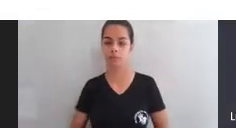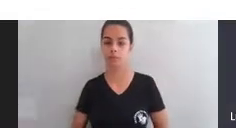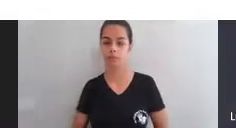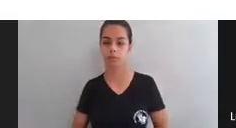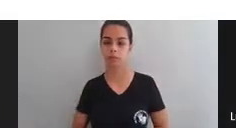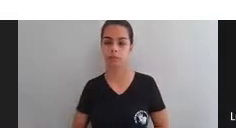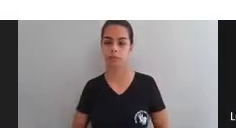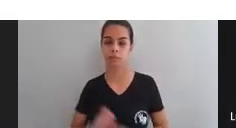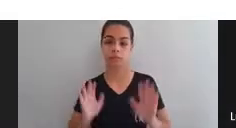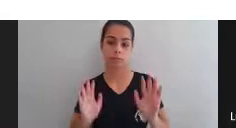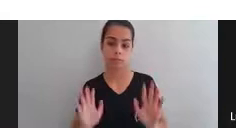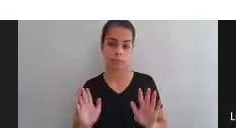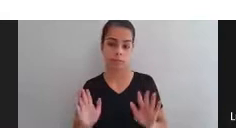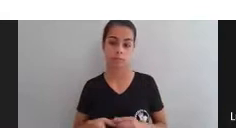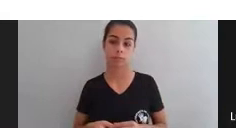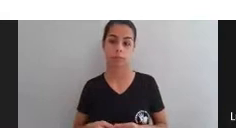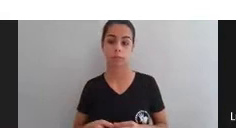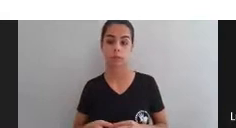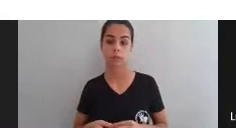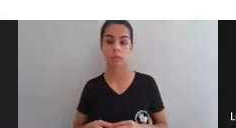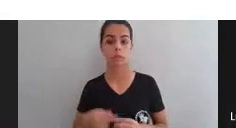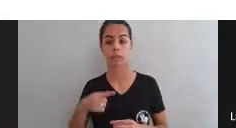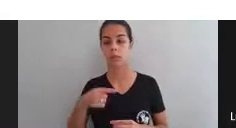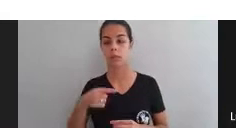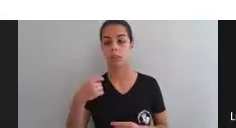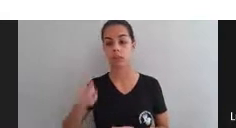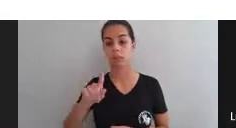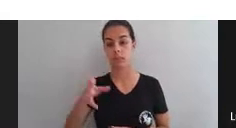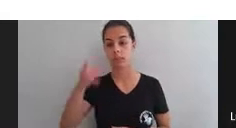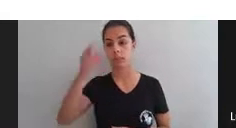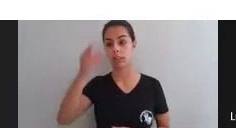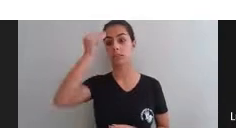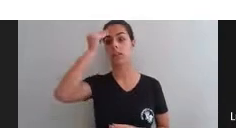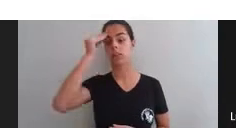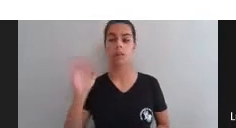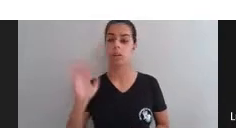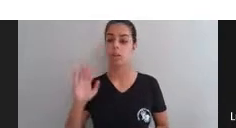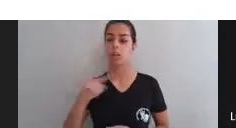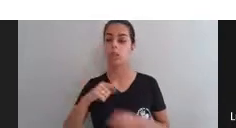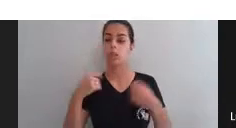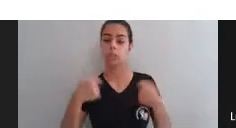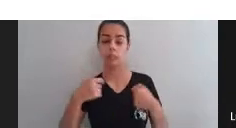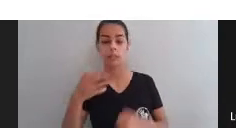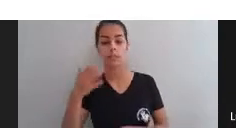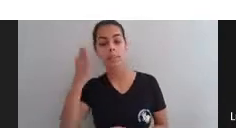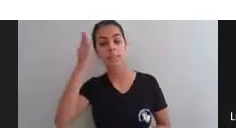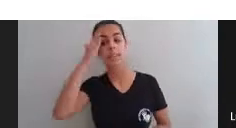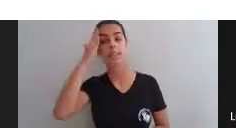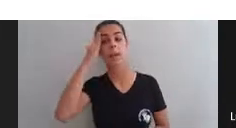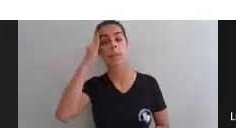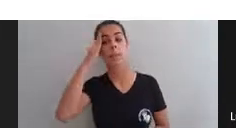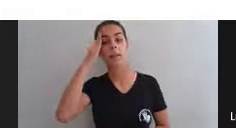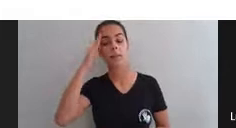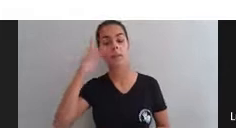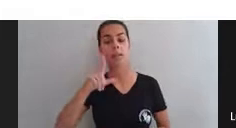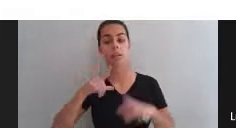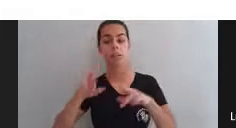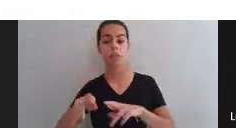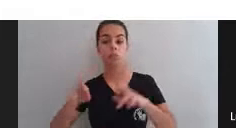Como físico, você não precisa de decorar nada. O que você precisa de saber é deduzir essas